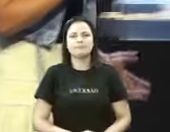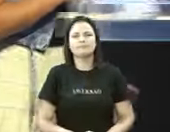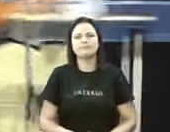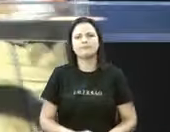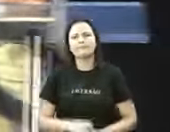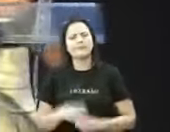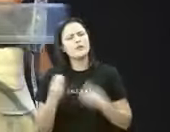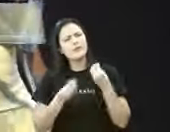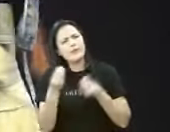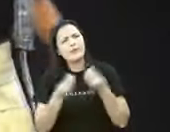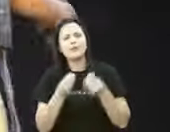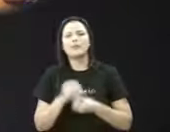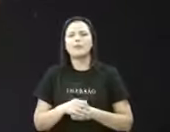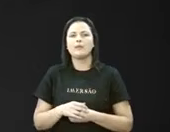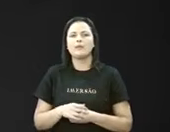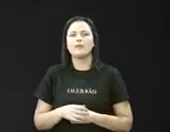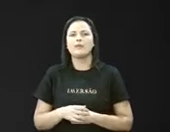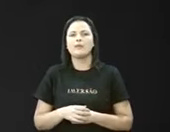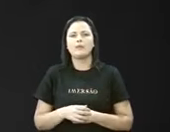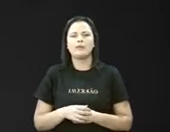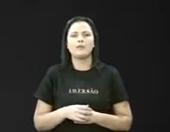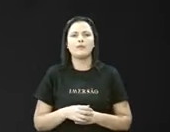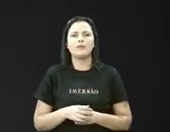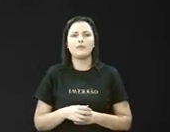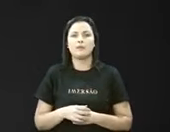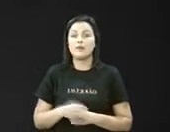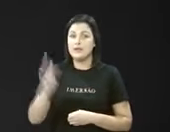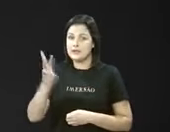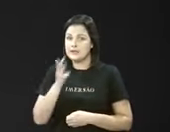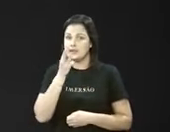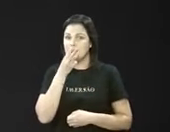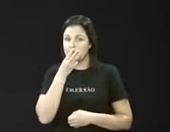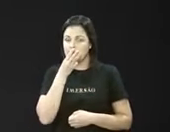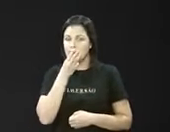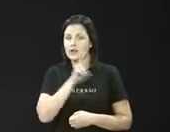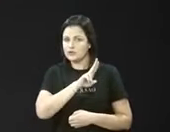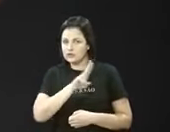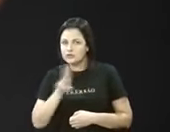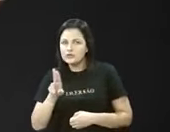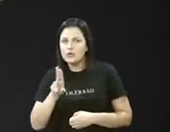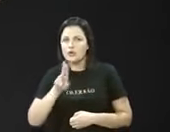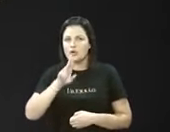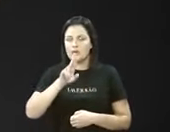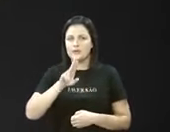Como é que é isso? Ele é chamado de profeta por quê? Porque a boca dele repete o que a boca de Deus